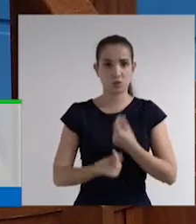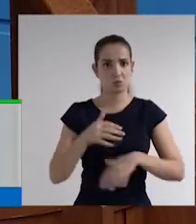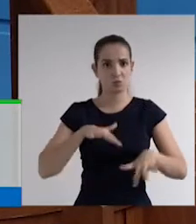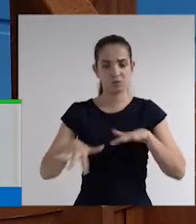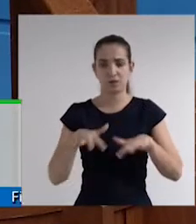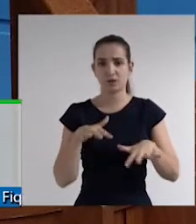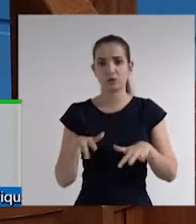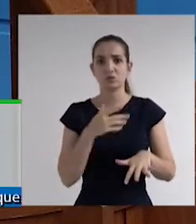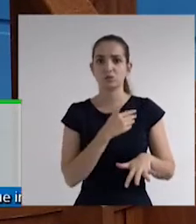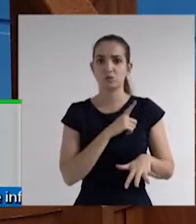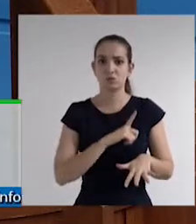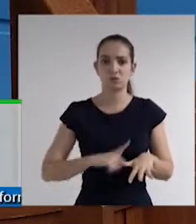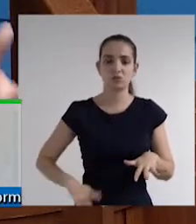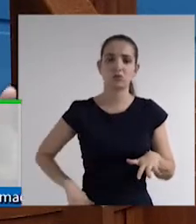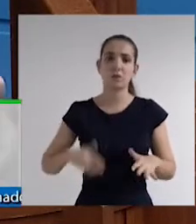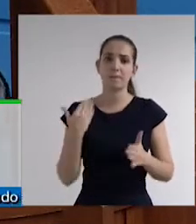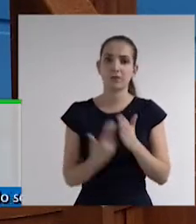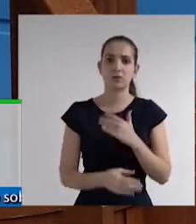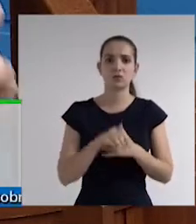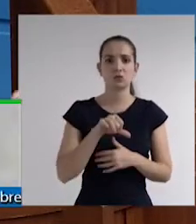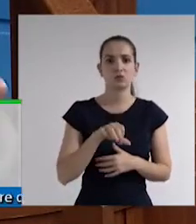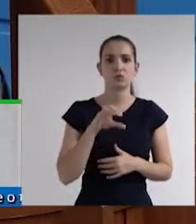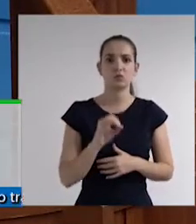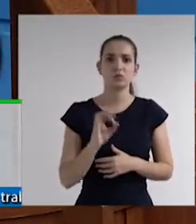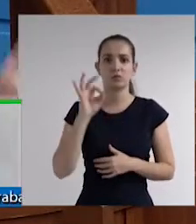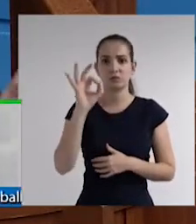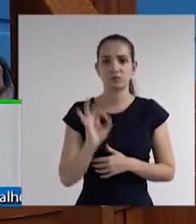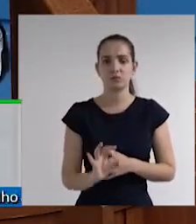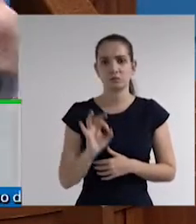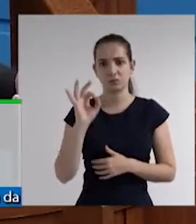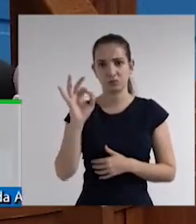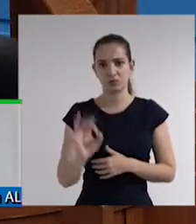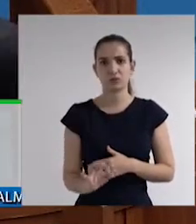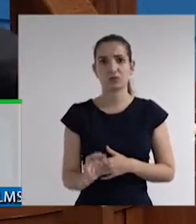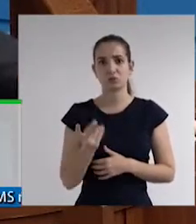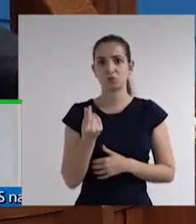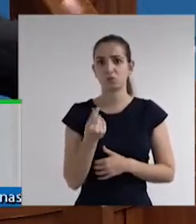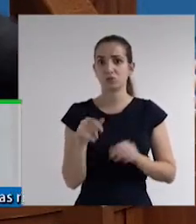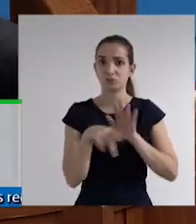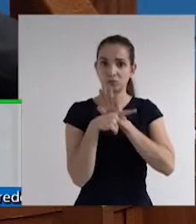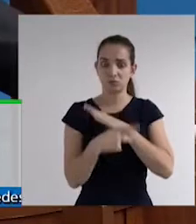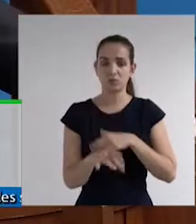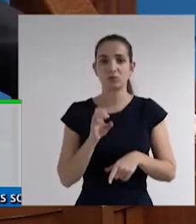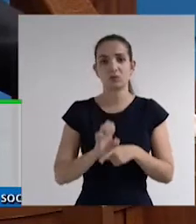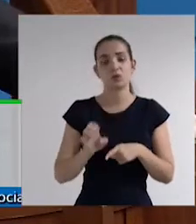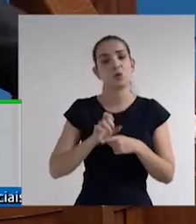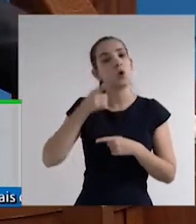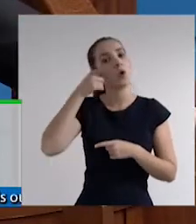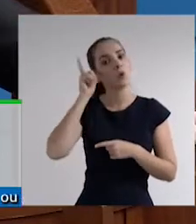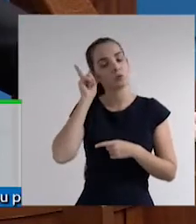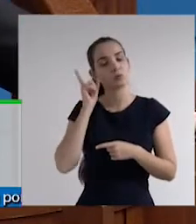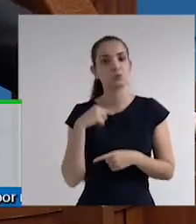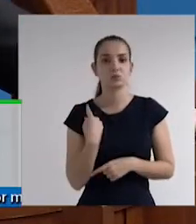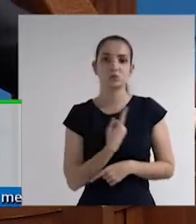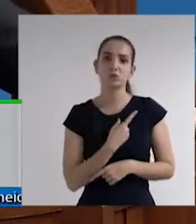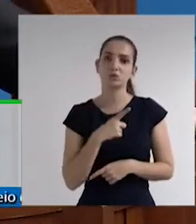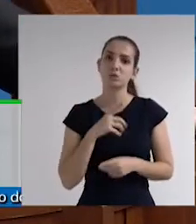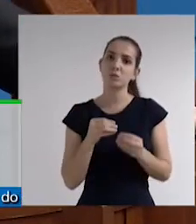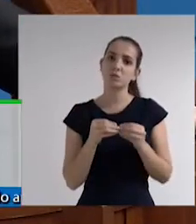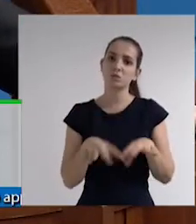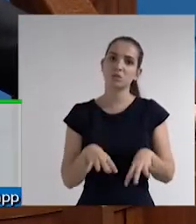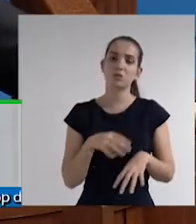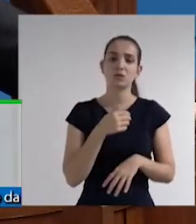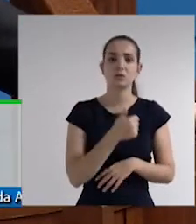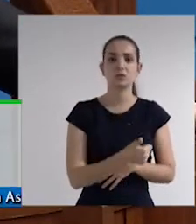econômica. ICMS é 90% das receitas do Estado. Ontem, nós tínhamos um prejuízo